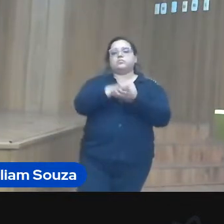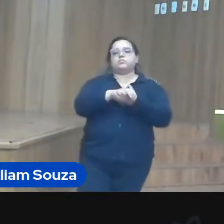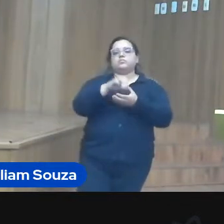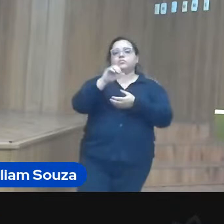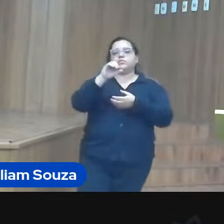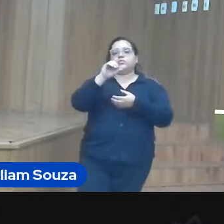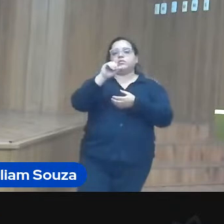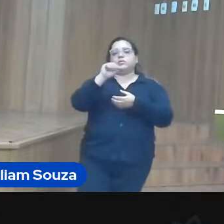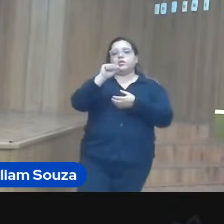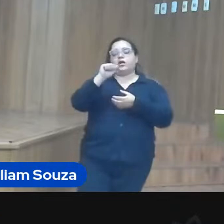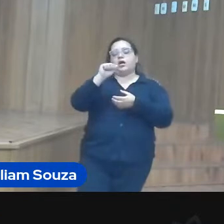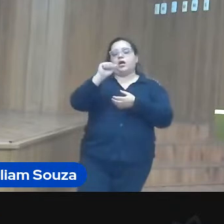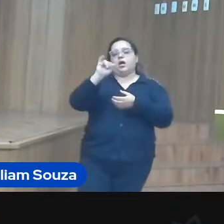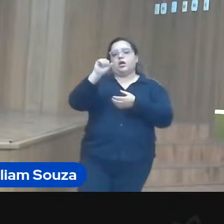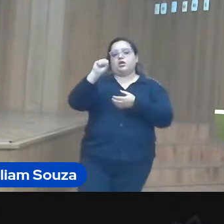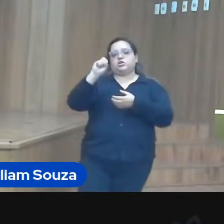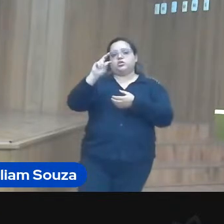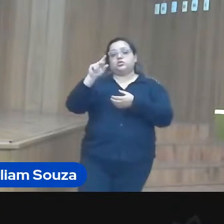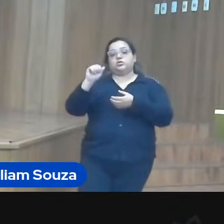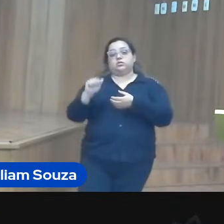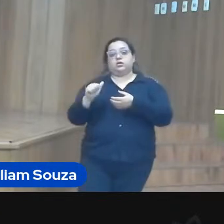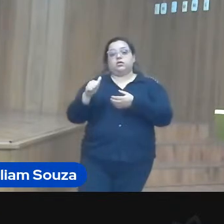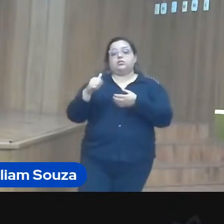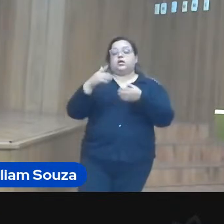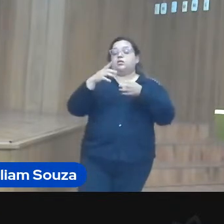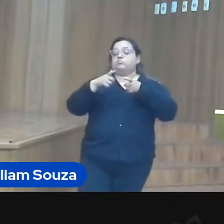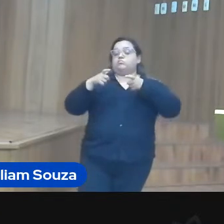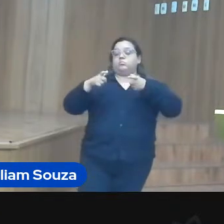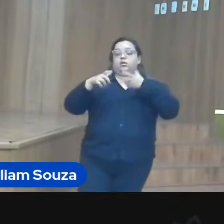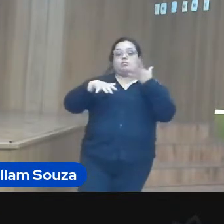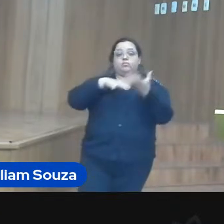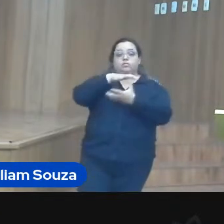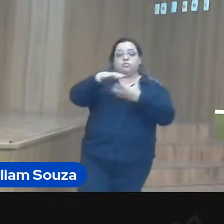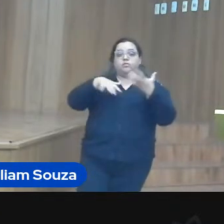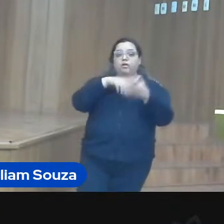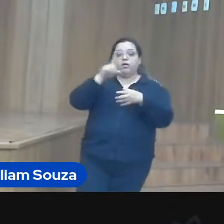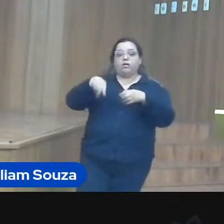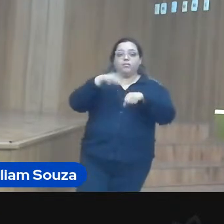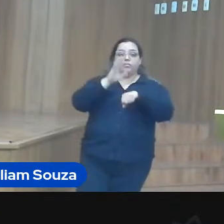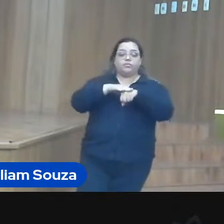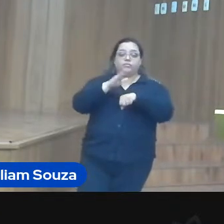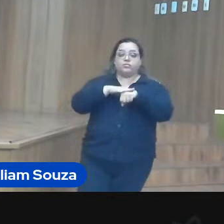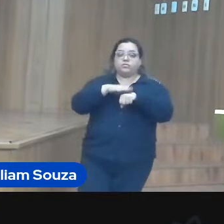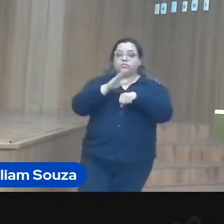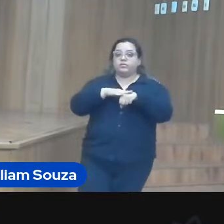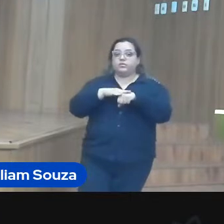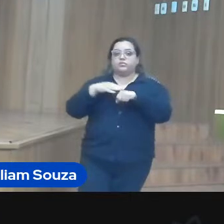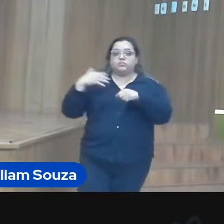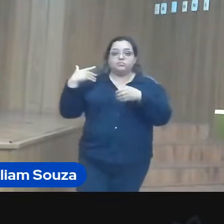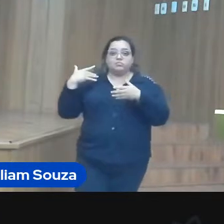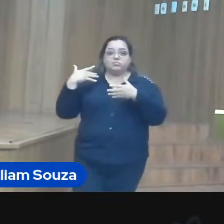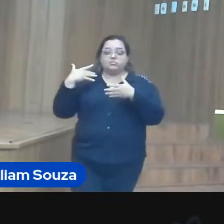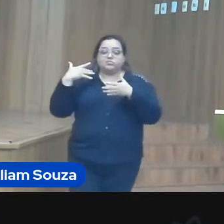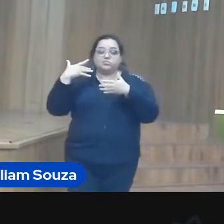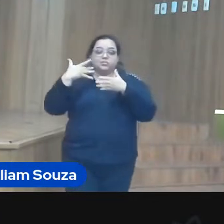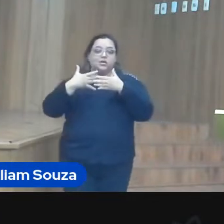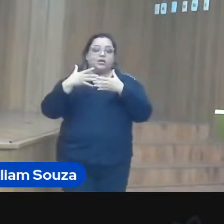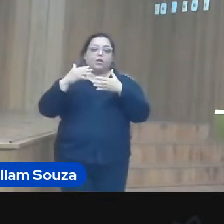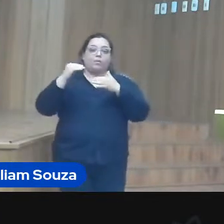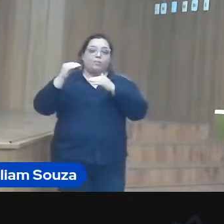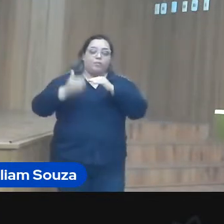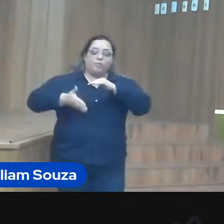década de 80, do Sebastiano, era um grande movimento, é um momento da história em que a modernidade começa a